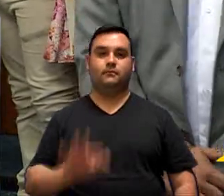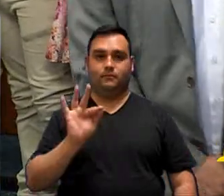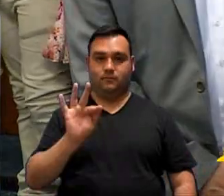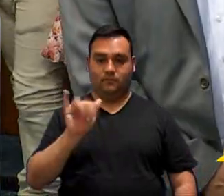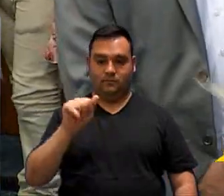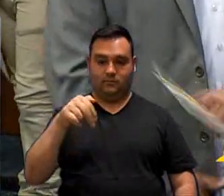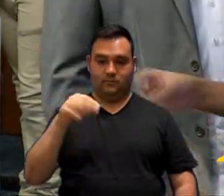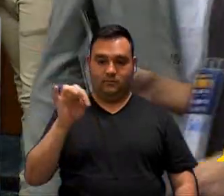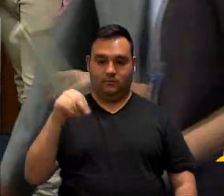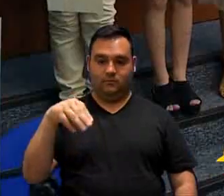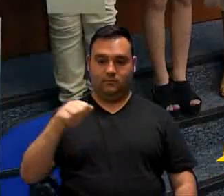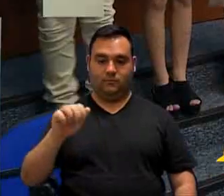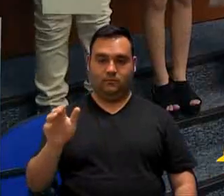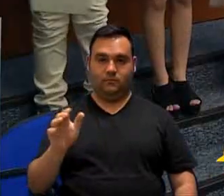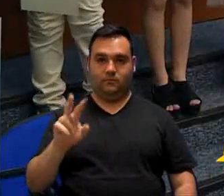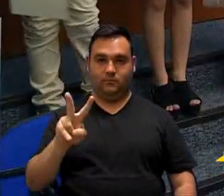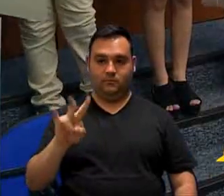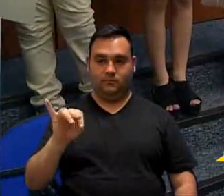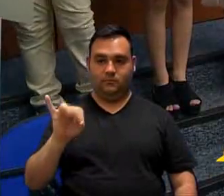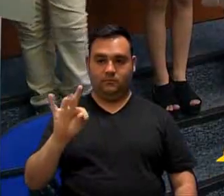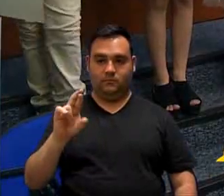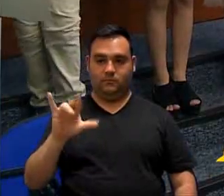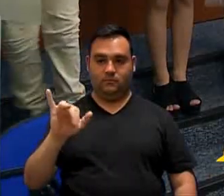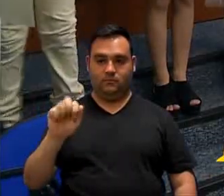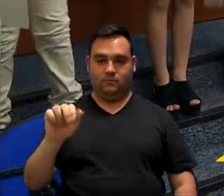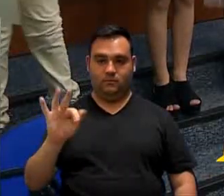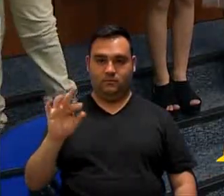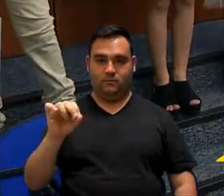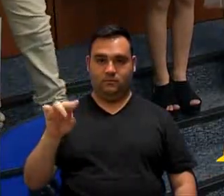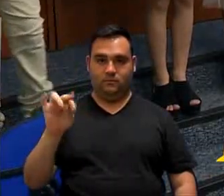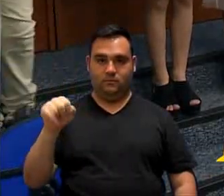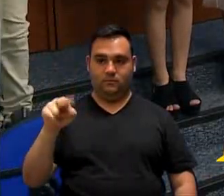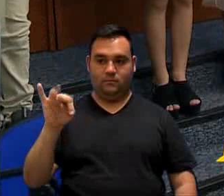Fátima Vitória Fortunato.